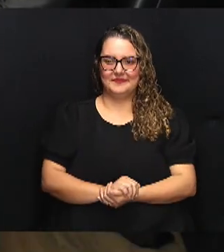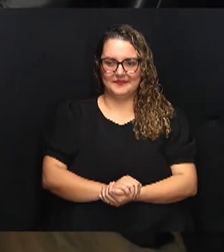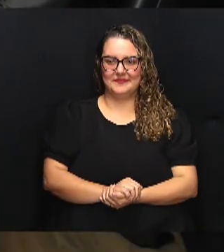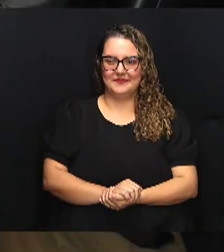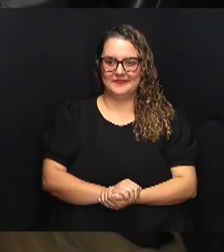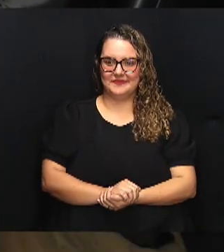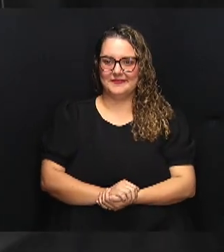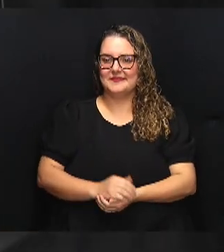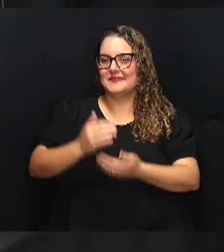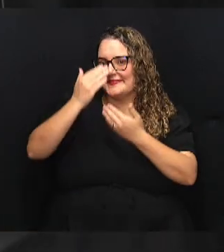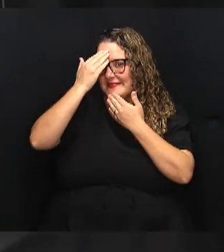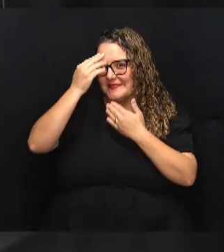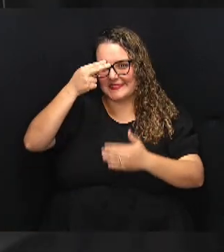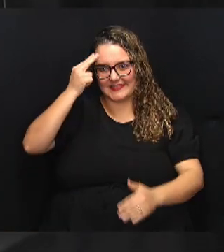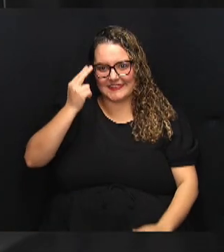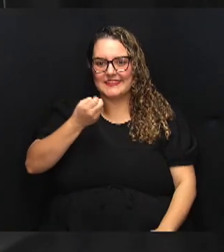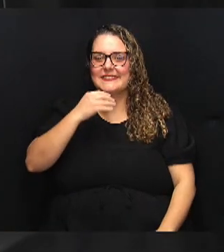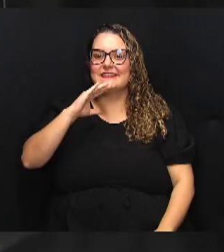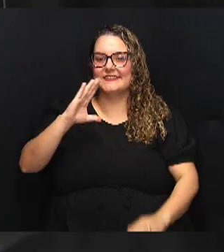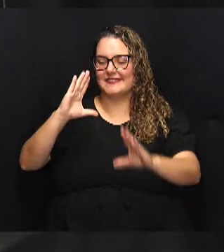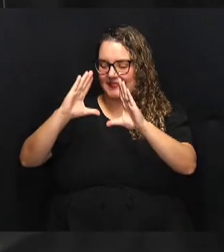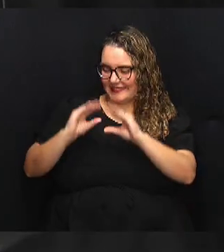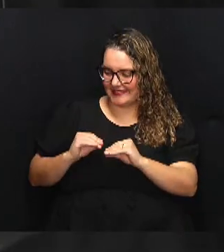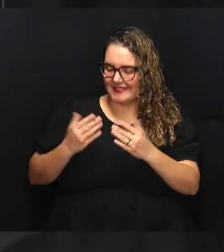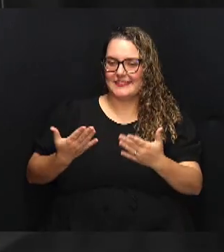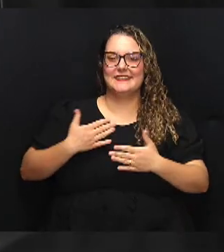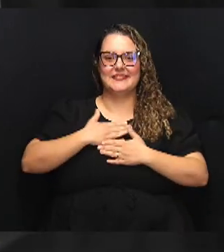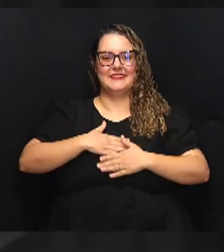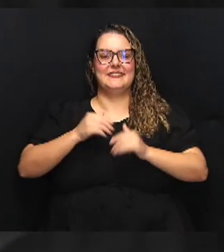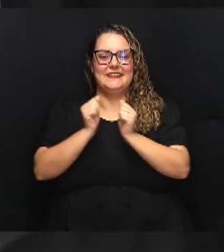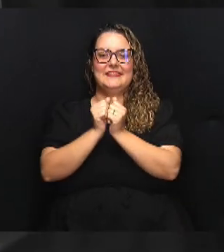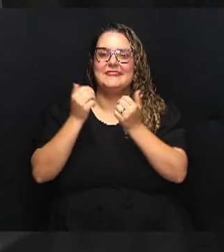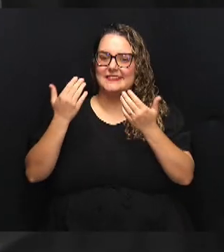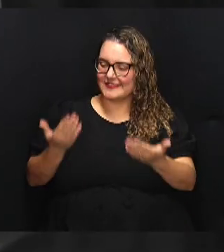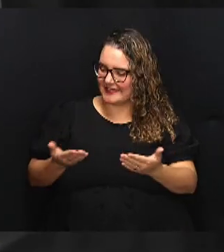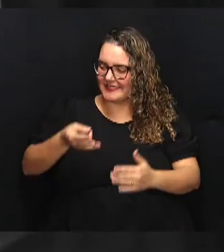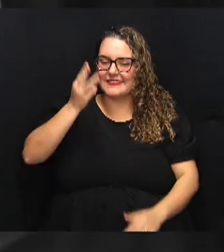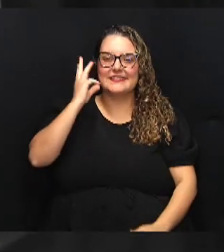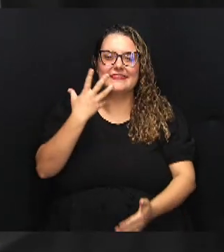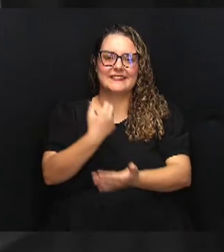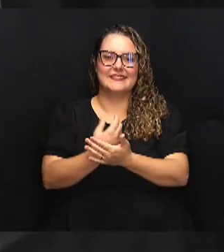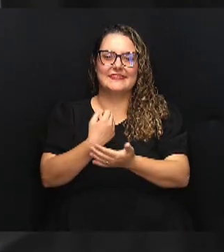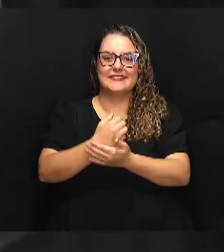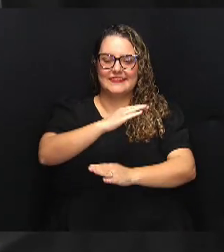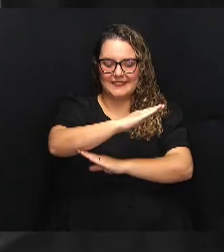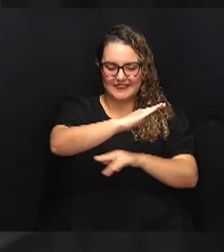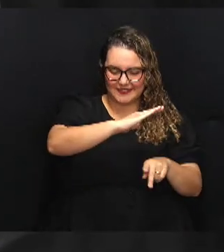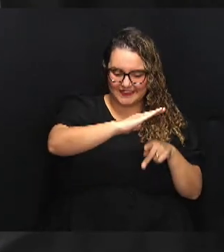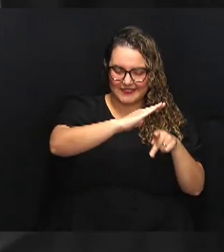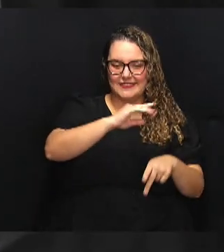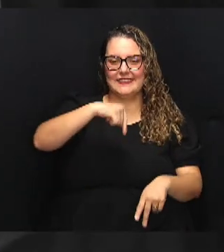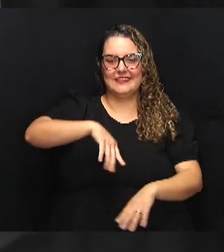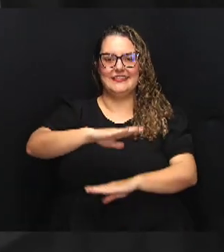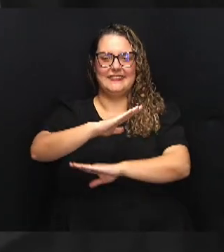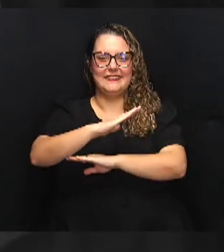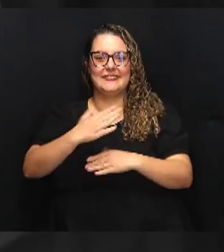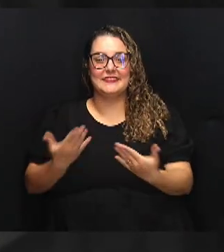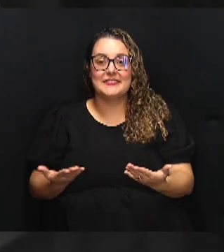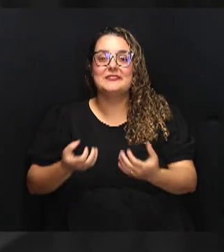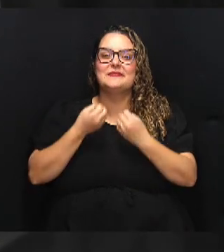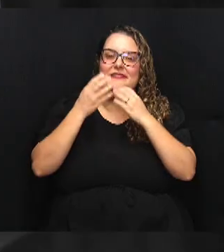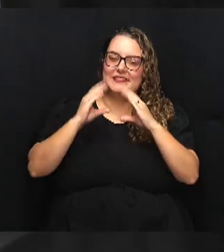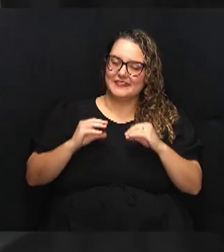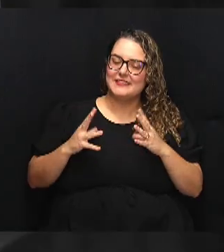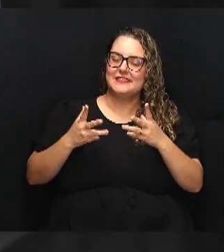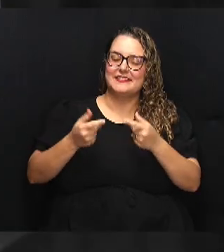vereador. Obrigado, Gabriel. Boa noite. Prazer estar aqui com você nesse podcast Na Casa do Povo, aqui da Câmara. Boa noite a todos